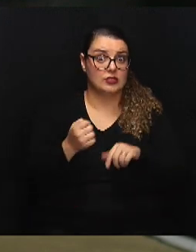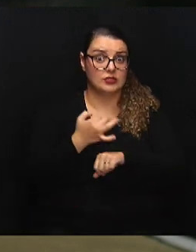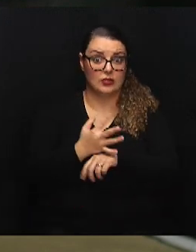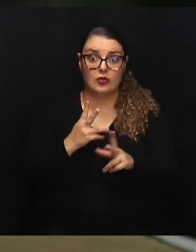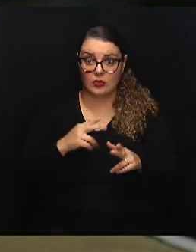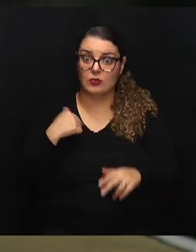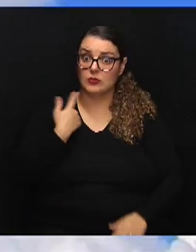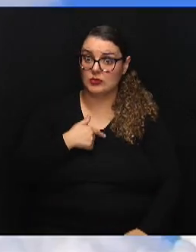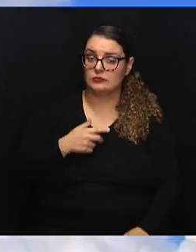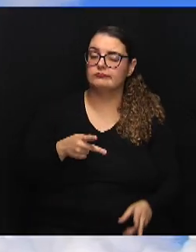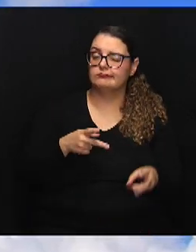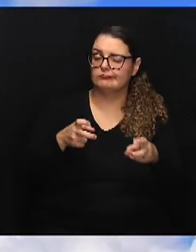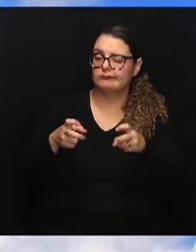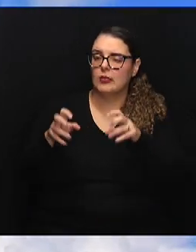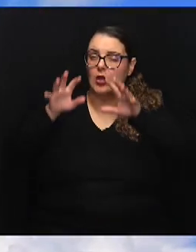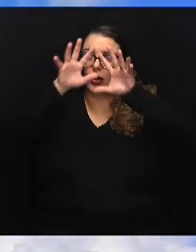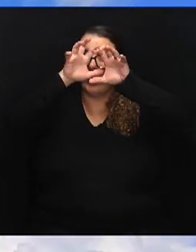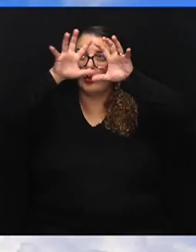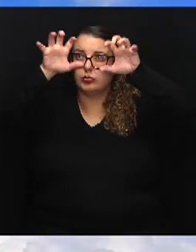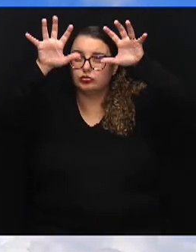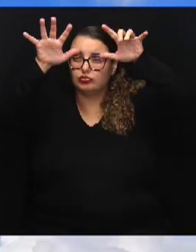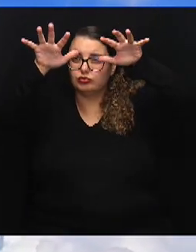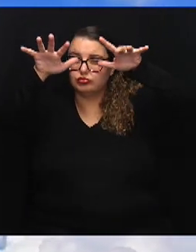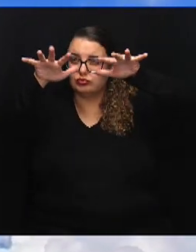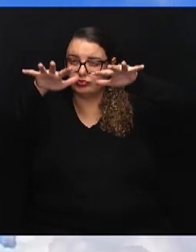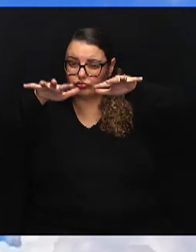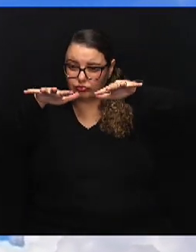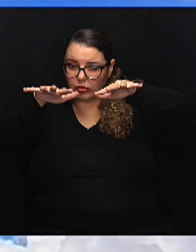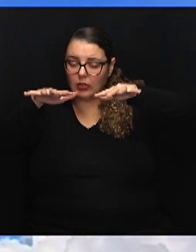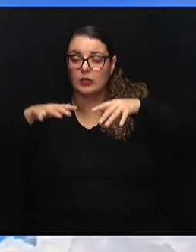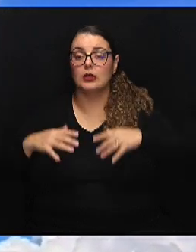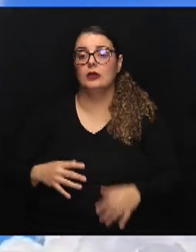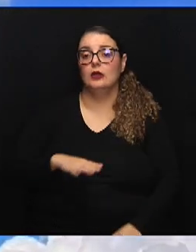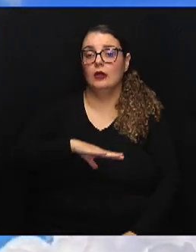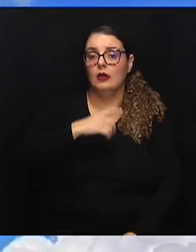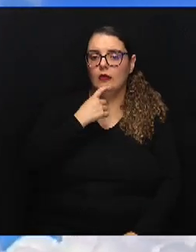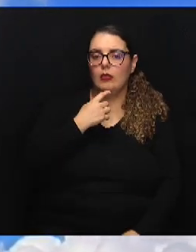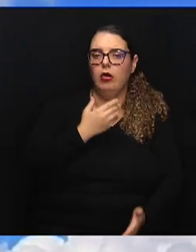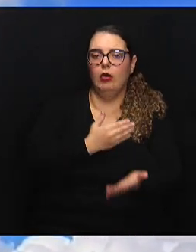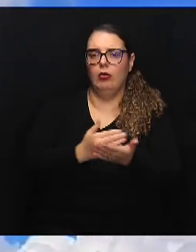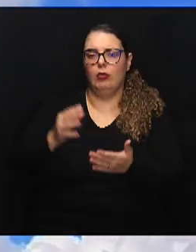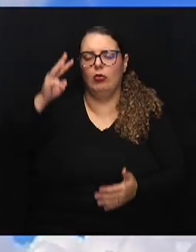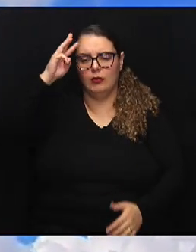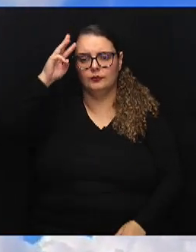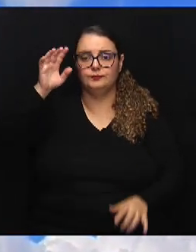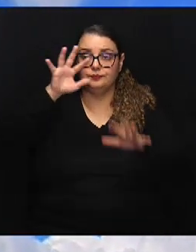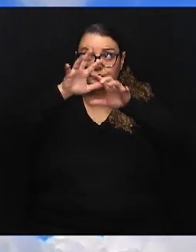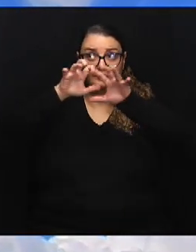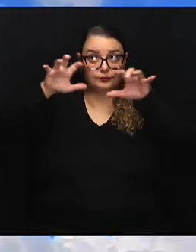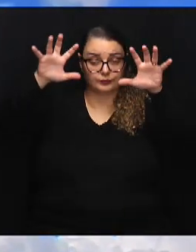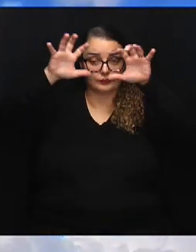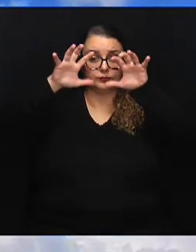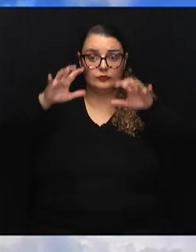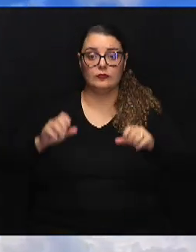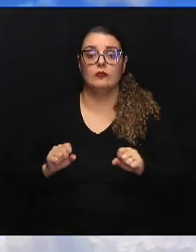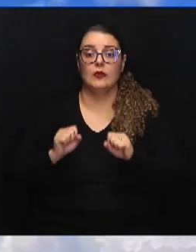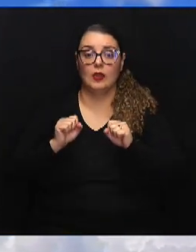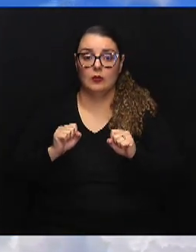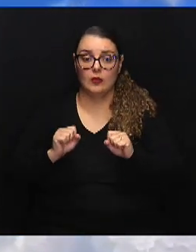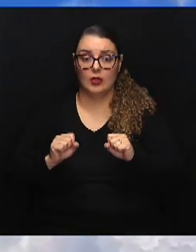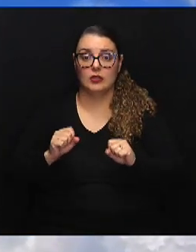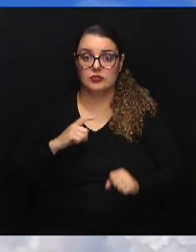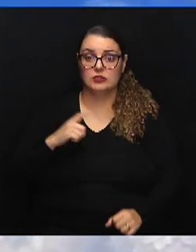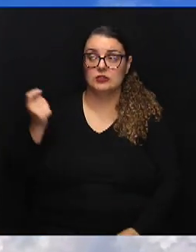gente, já percebeu que tinha muita neblina? Então Campinas começa a terça-feira com muita neblina. A previsão indica que nós teremos